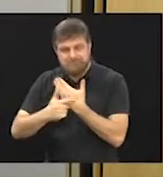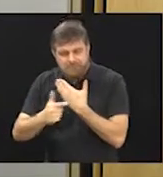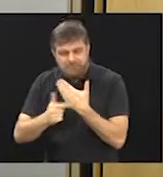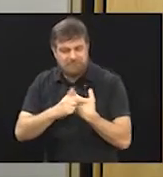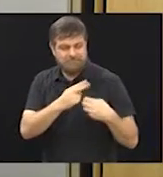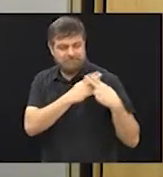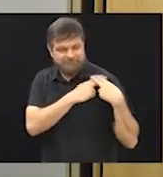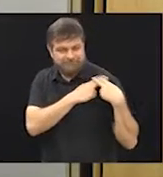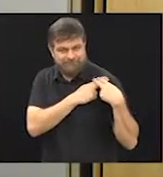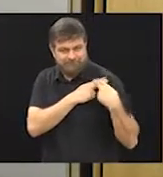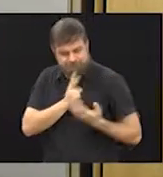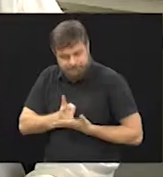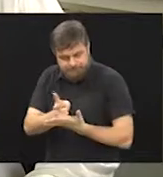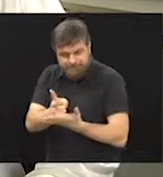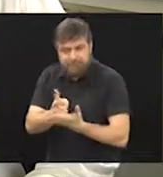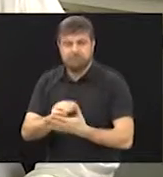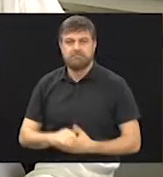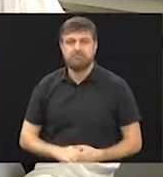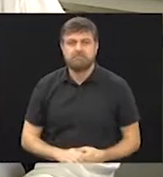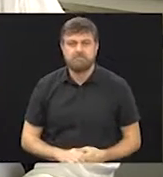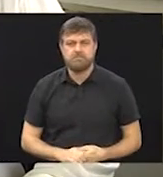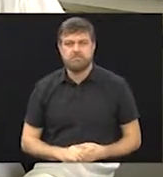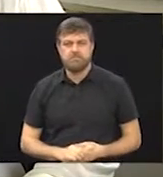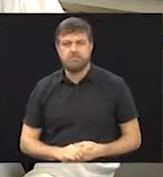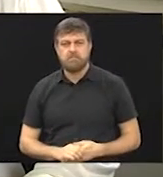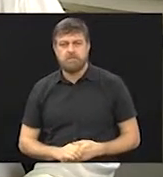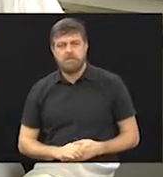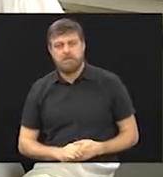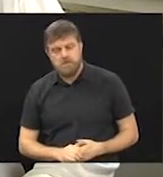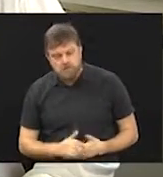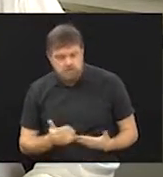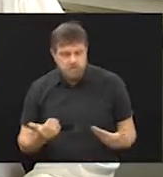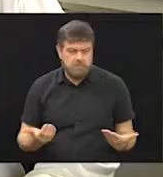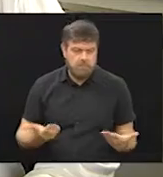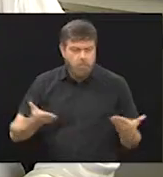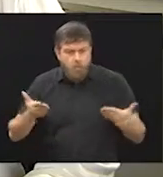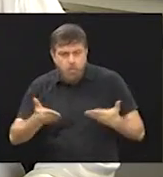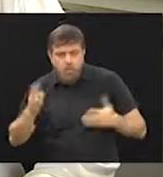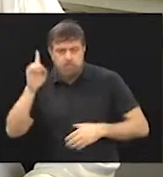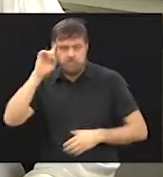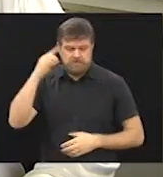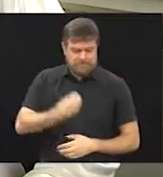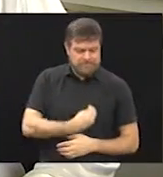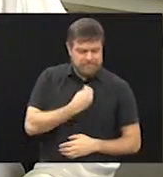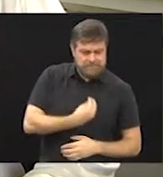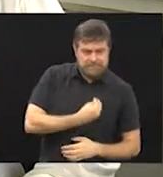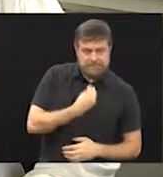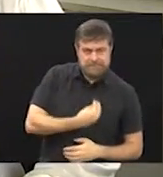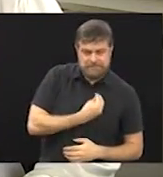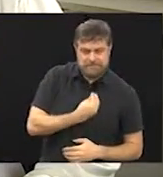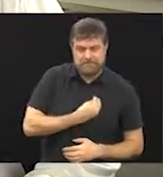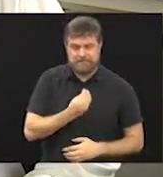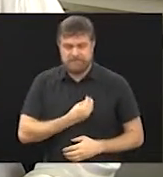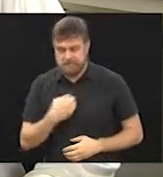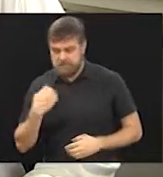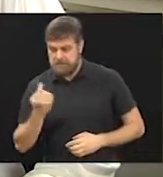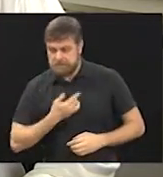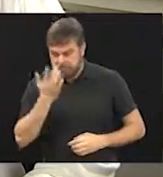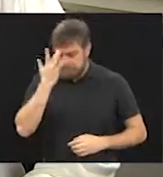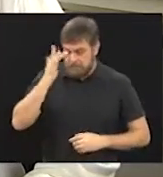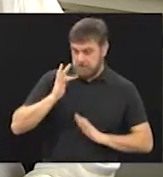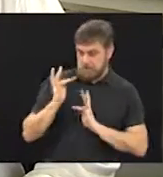com muito mais frequência, né? Então, a vida atual, né, e toda essa facilidade que a gente